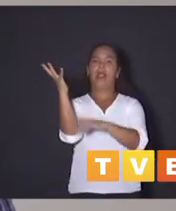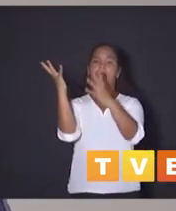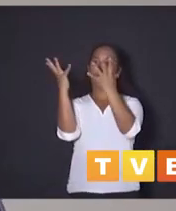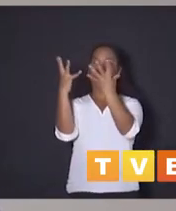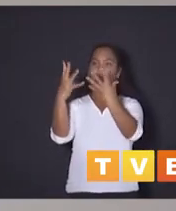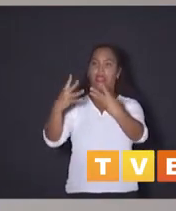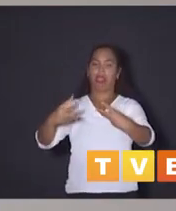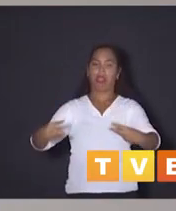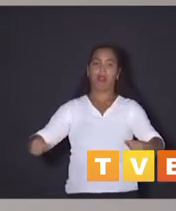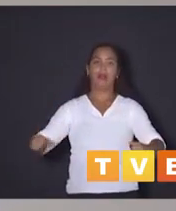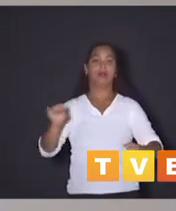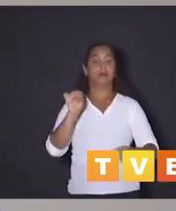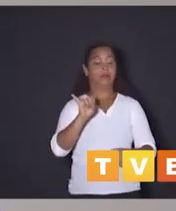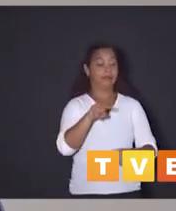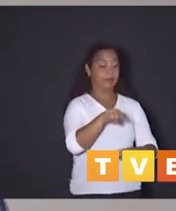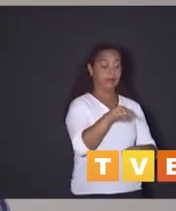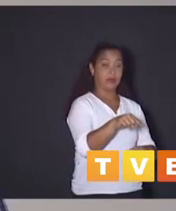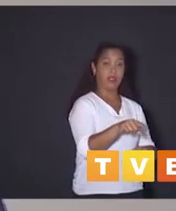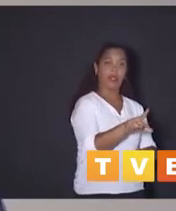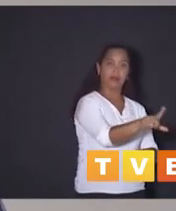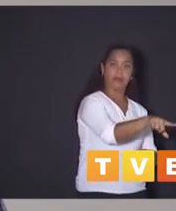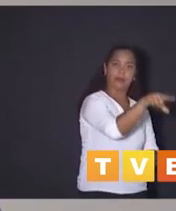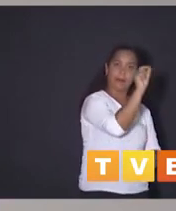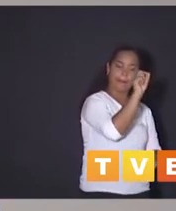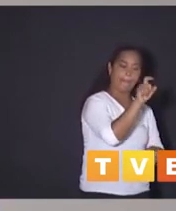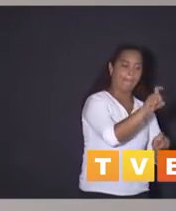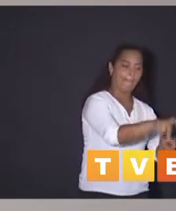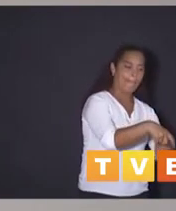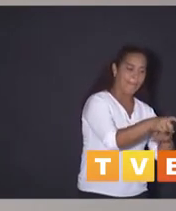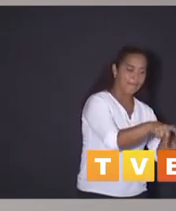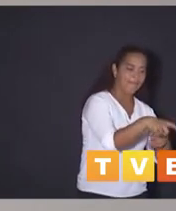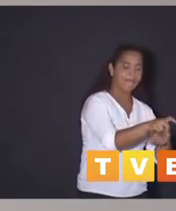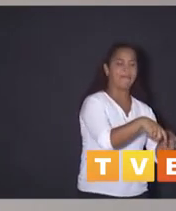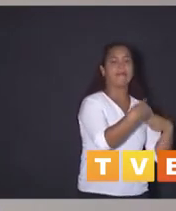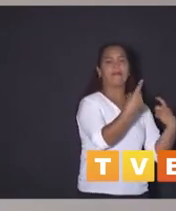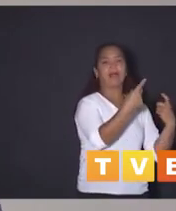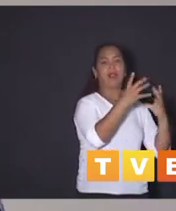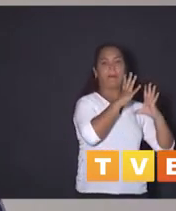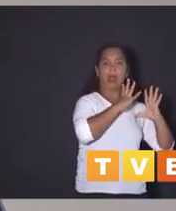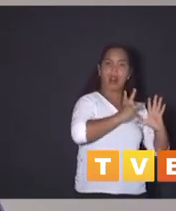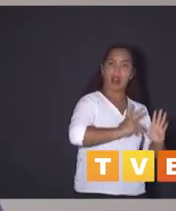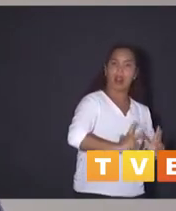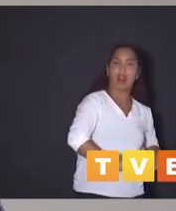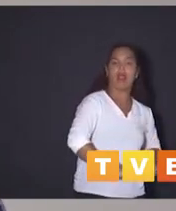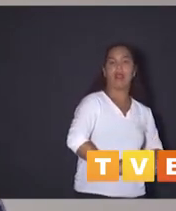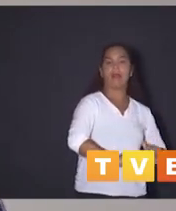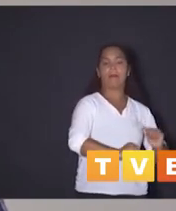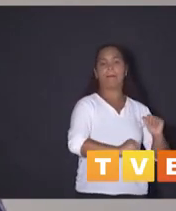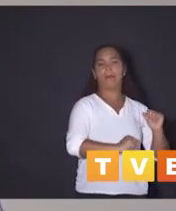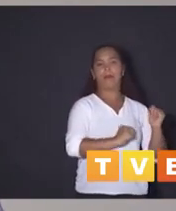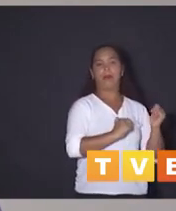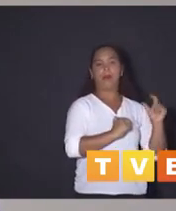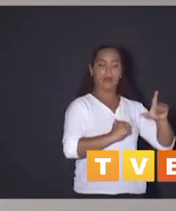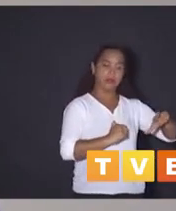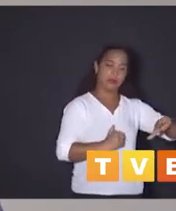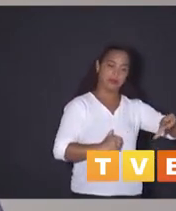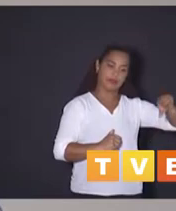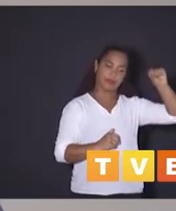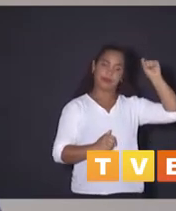opto por produções mais sustentáveis é que vem desse segmento chamado agricultura familiar eu tô ao além de